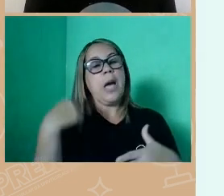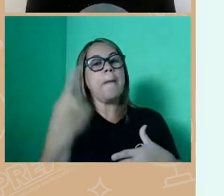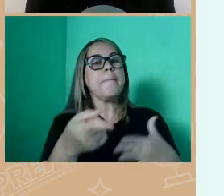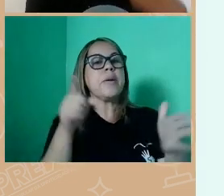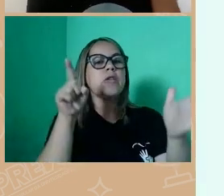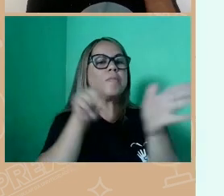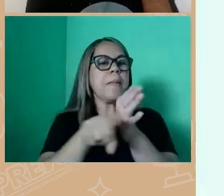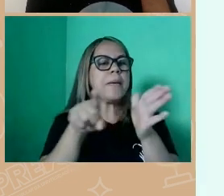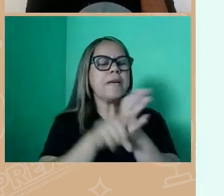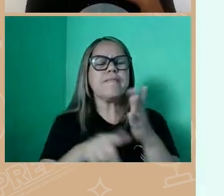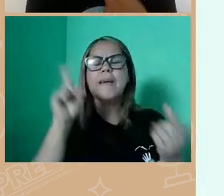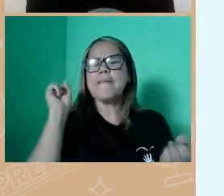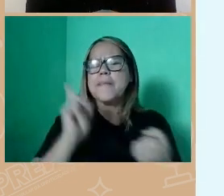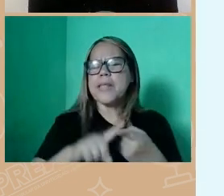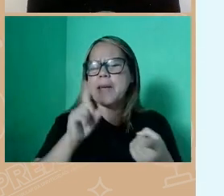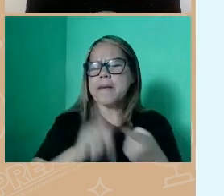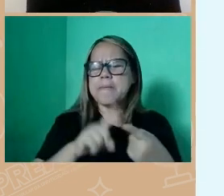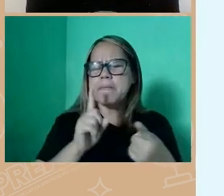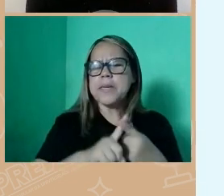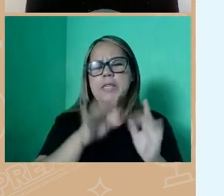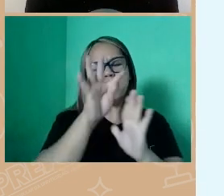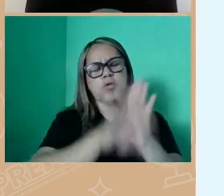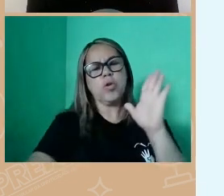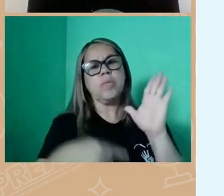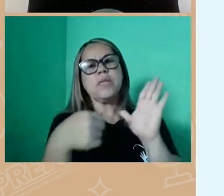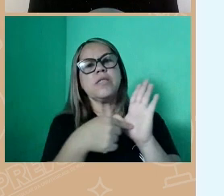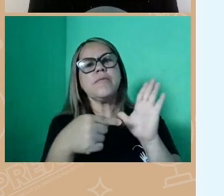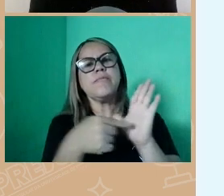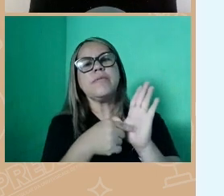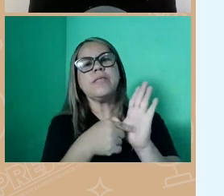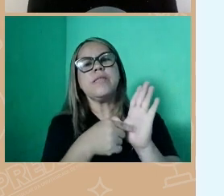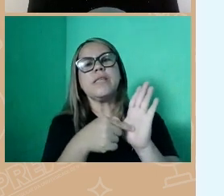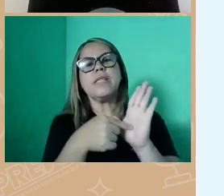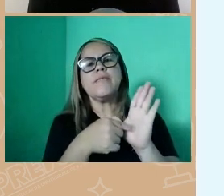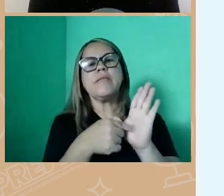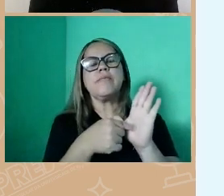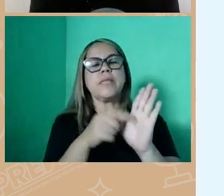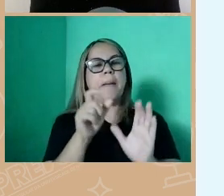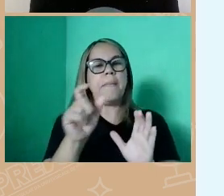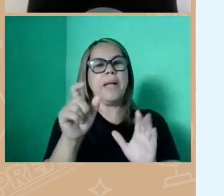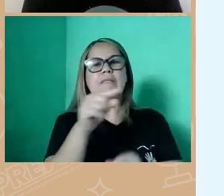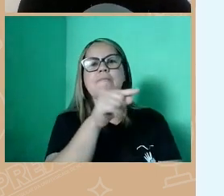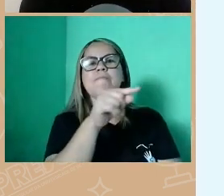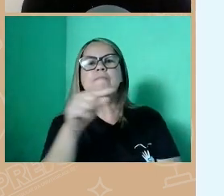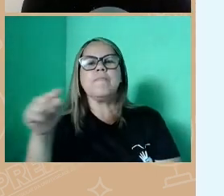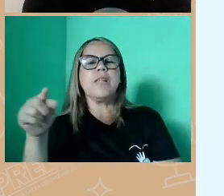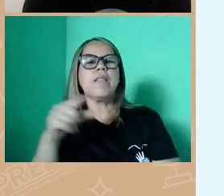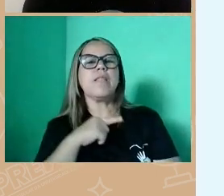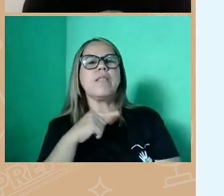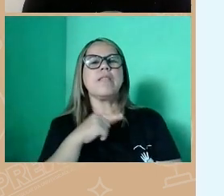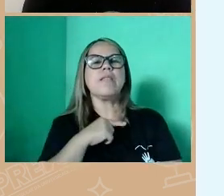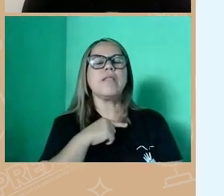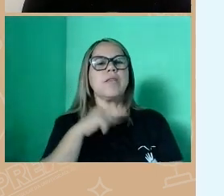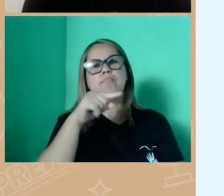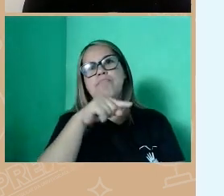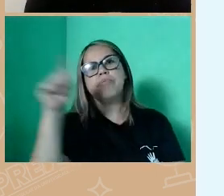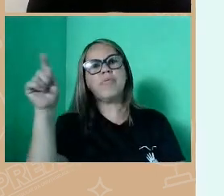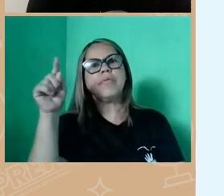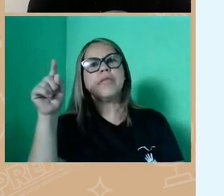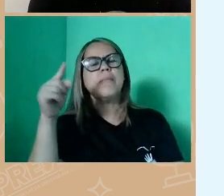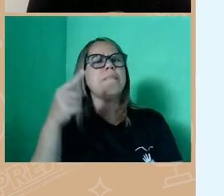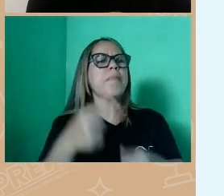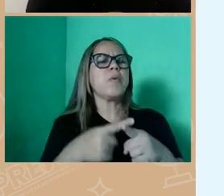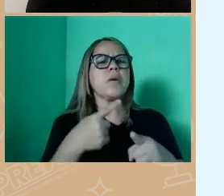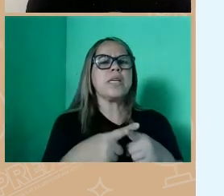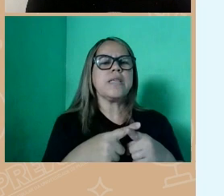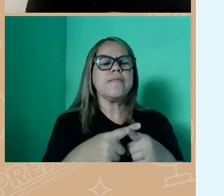também é sobre o texto. No texto, né? A palavra sublinhada tem recebe acento gráfico por quê?